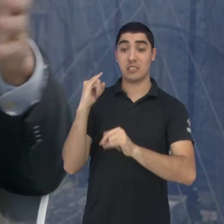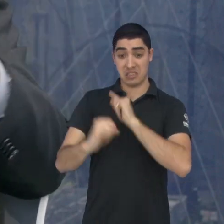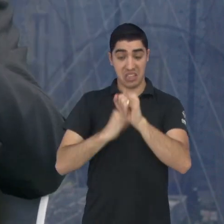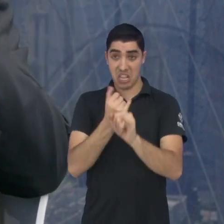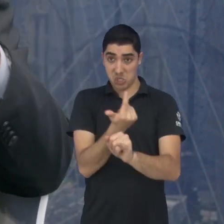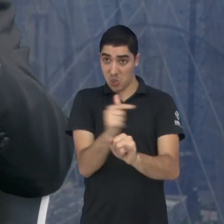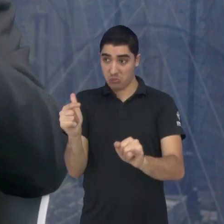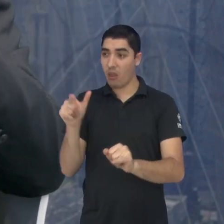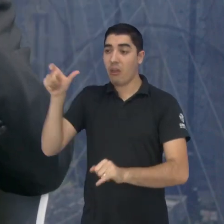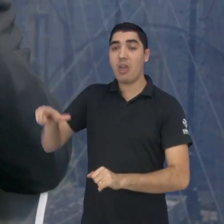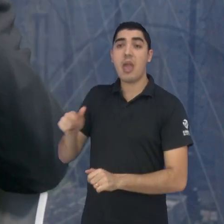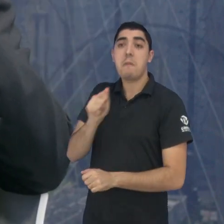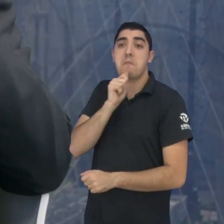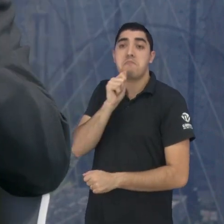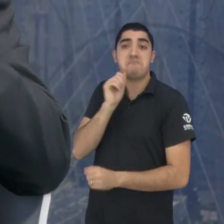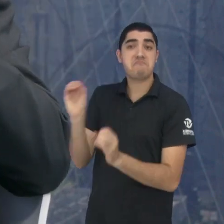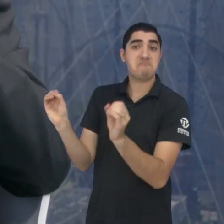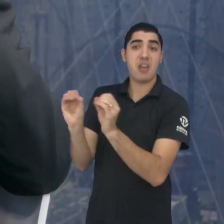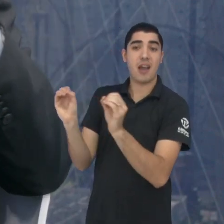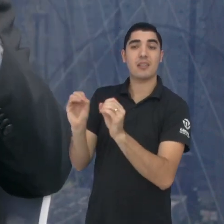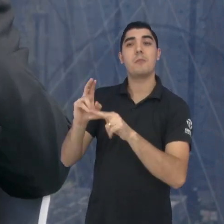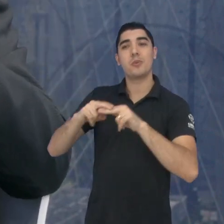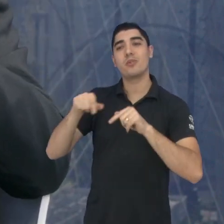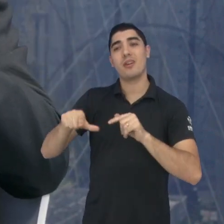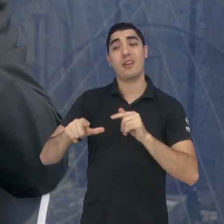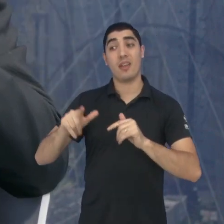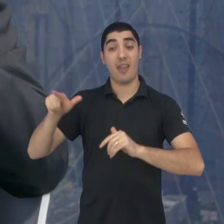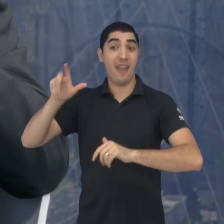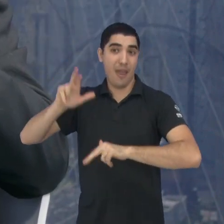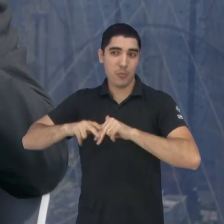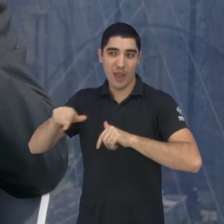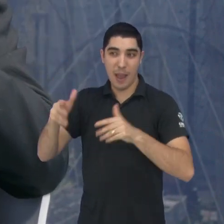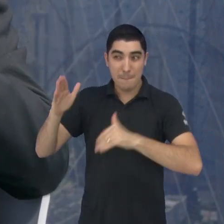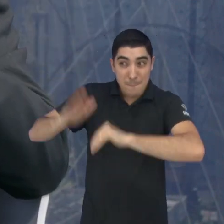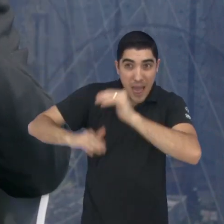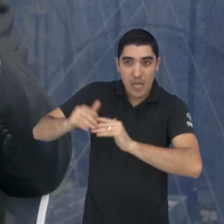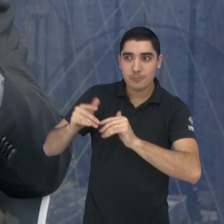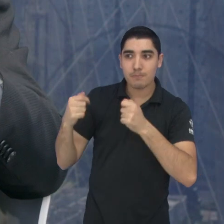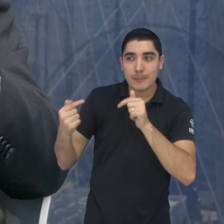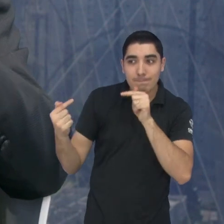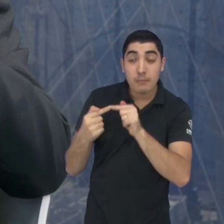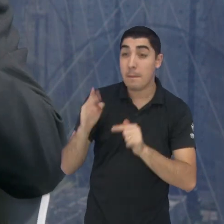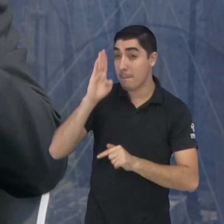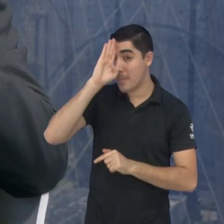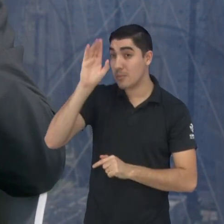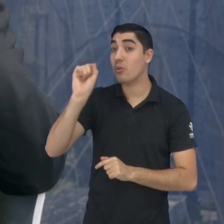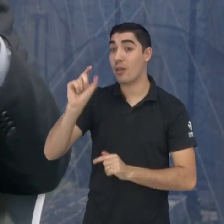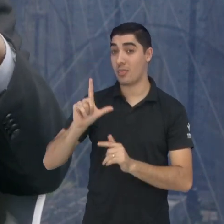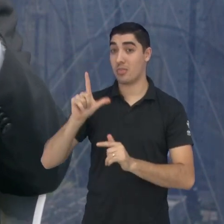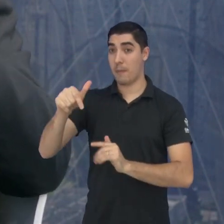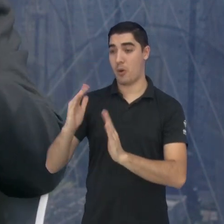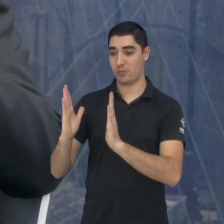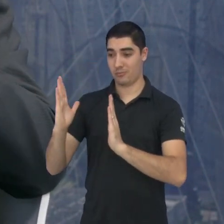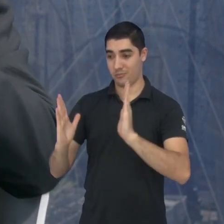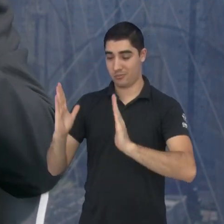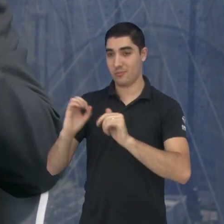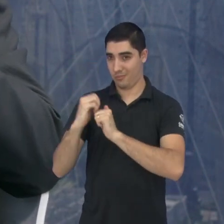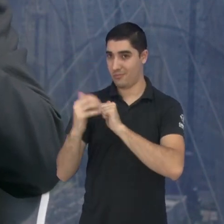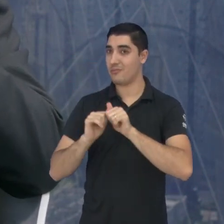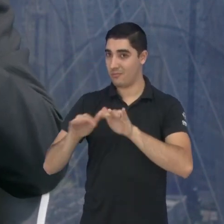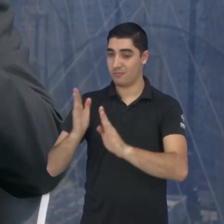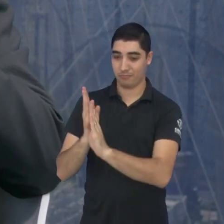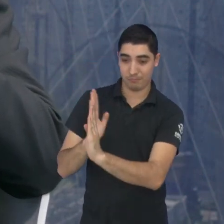e, claro, condutas que tiveram a sua prática intensificada após a pandemia principalmente. E essa é a